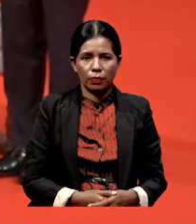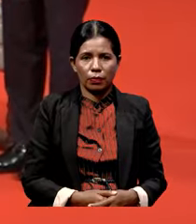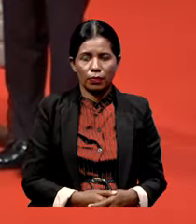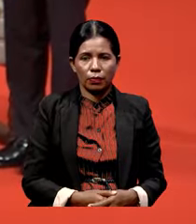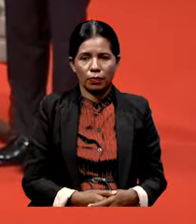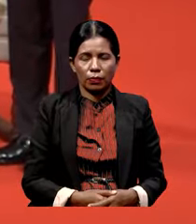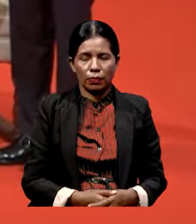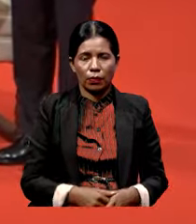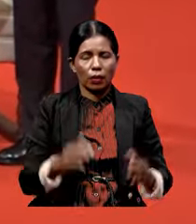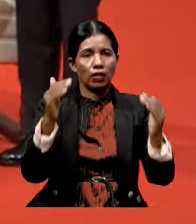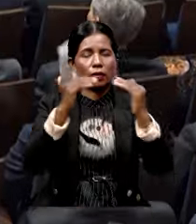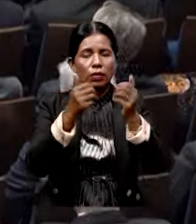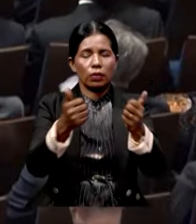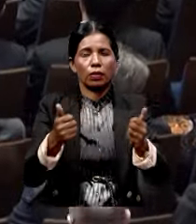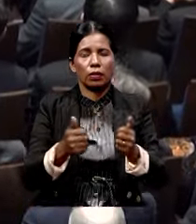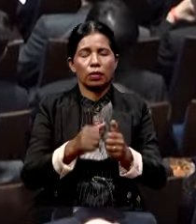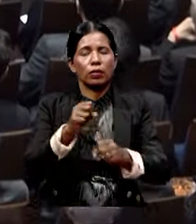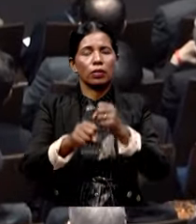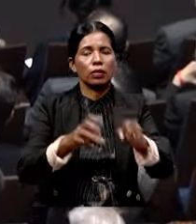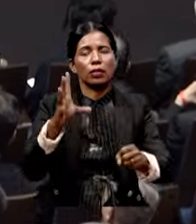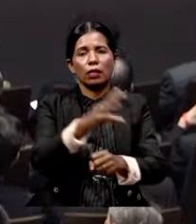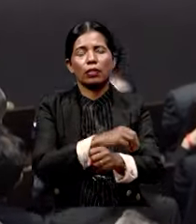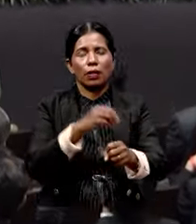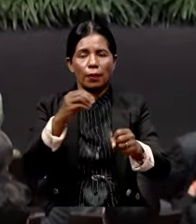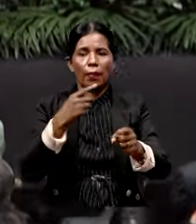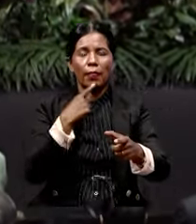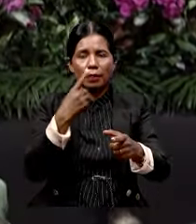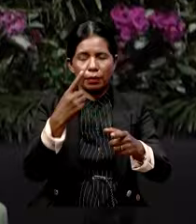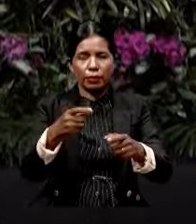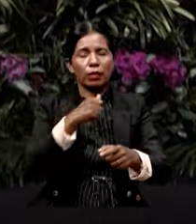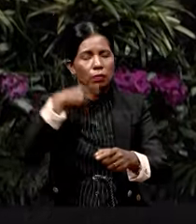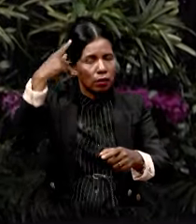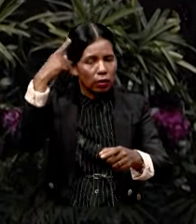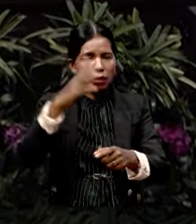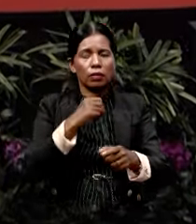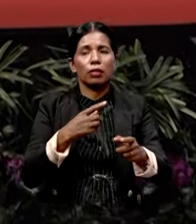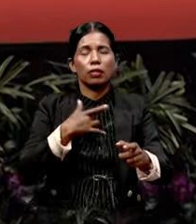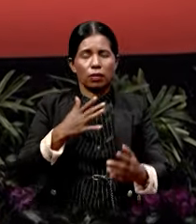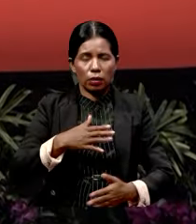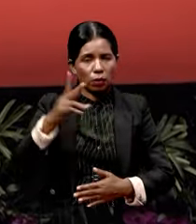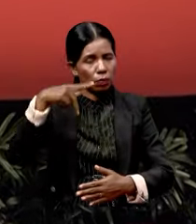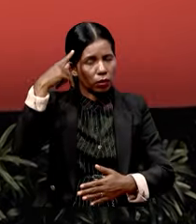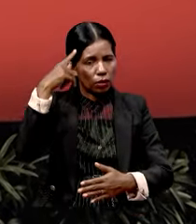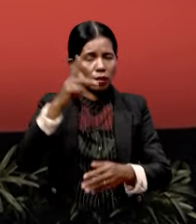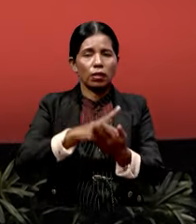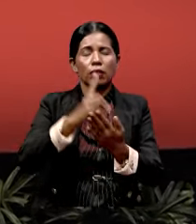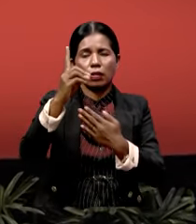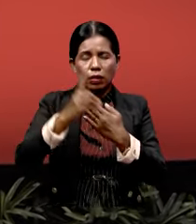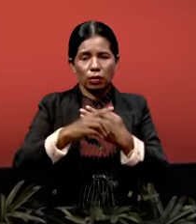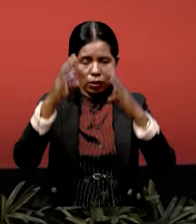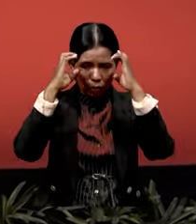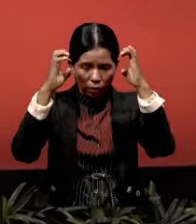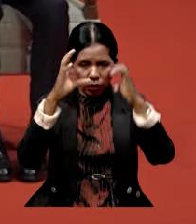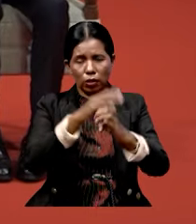E encontro com autoridades e sociedade civil no corpo diplomático, Papa Francisco aprecia a política de desenvolvimento, habitação e educação